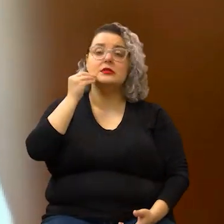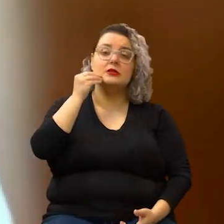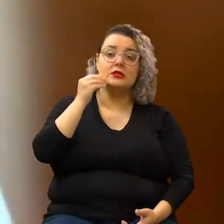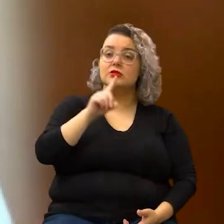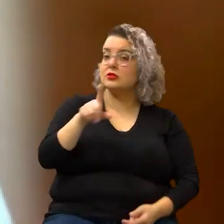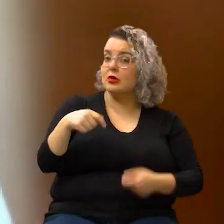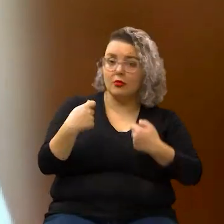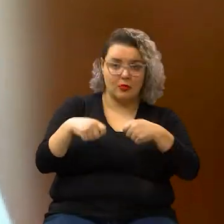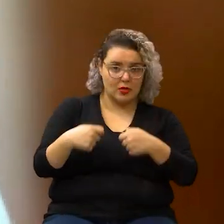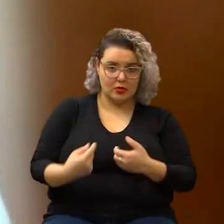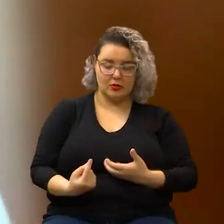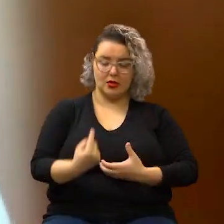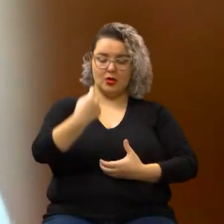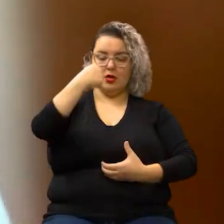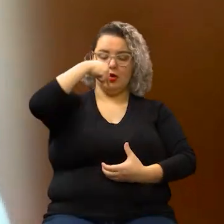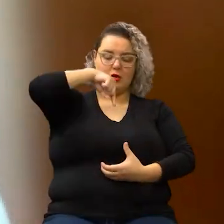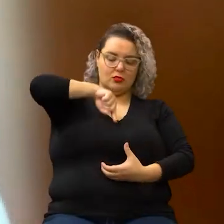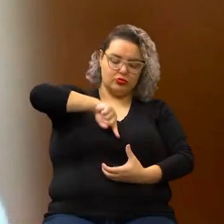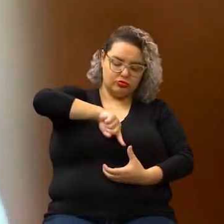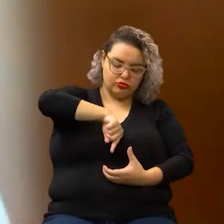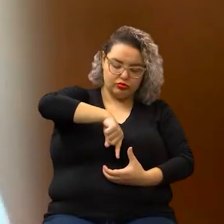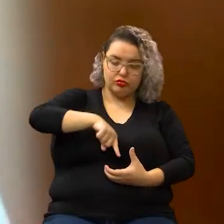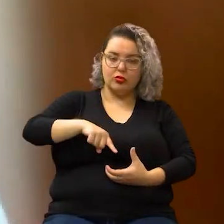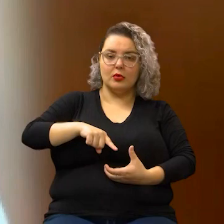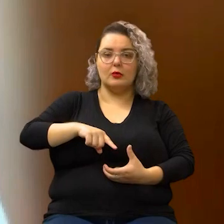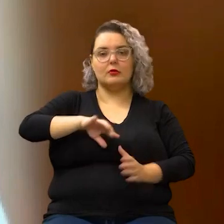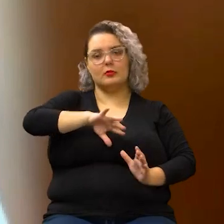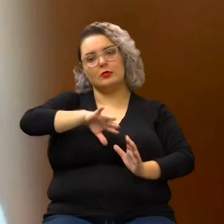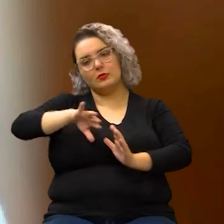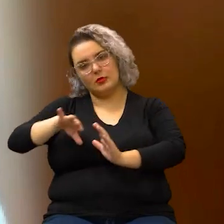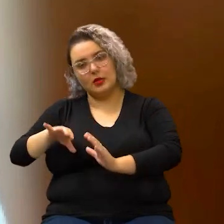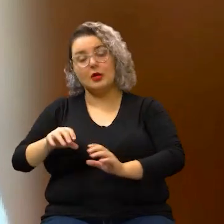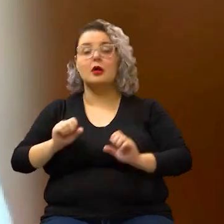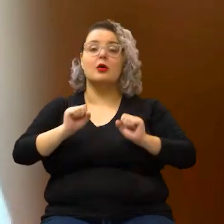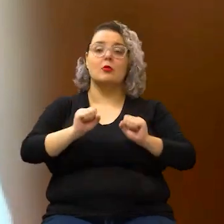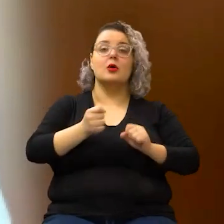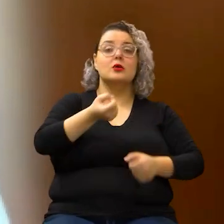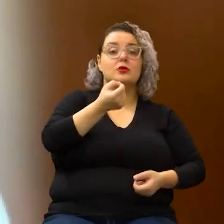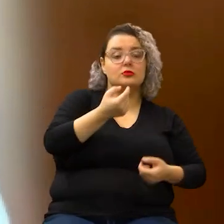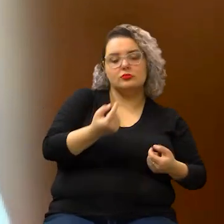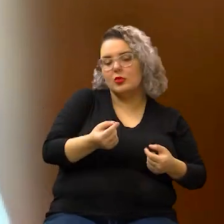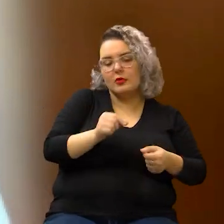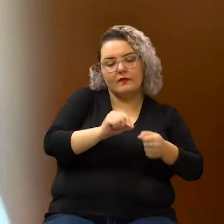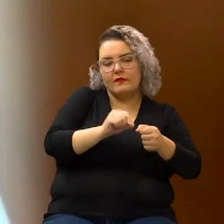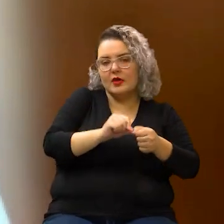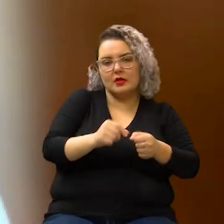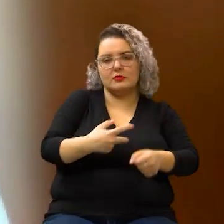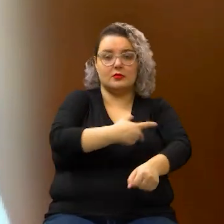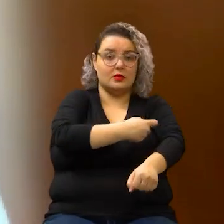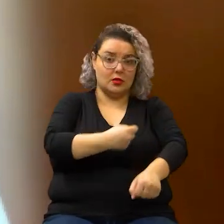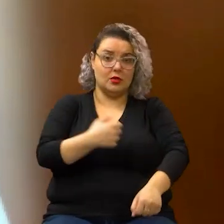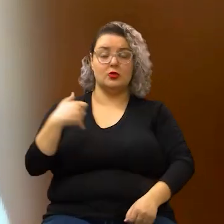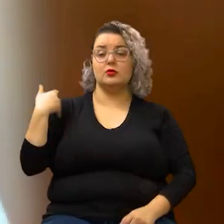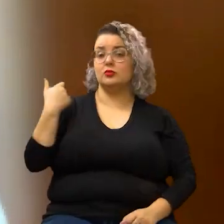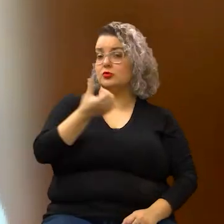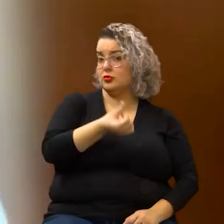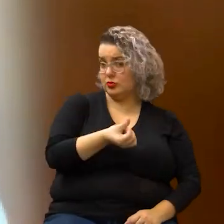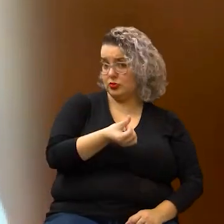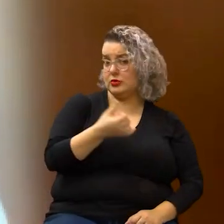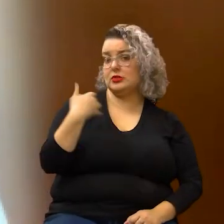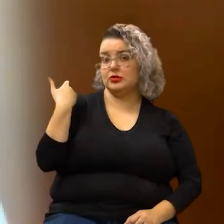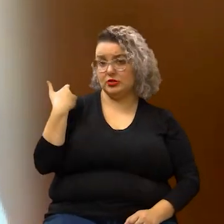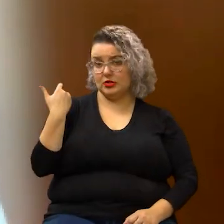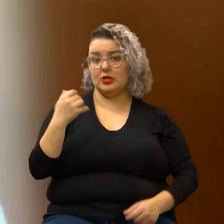existem testes que não necessitam de endoscopia, que são não invasivos e que podem ser realizados em crianças já a partir